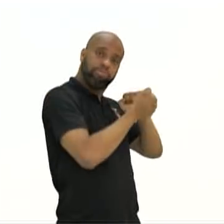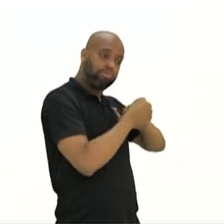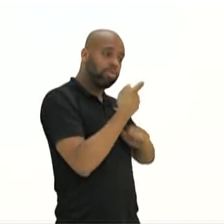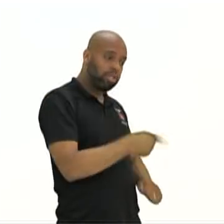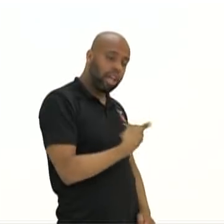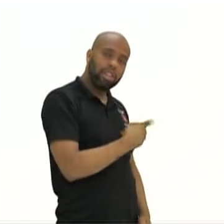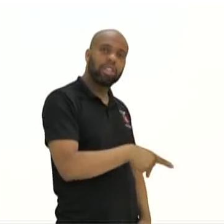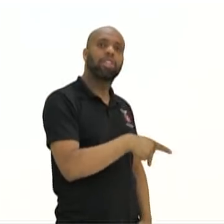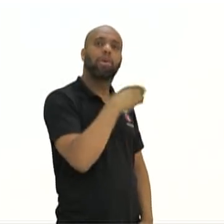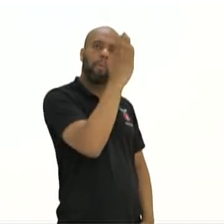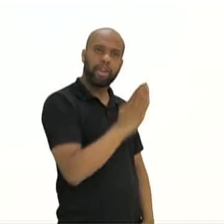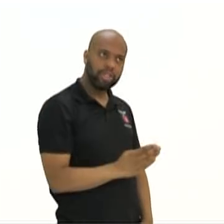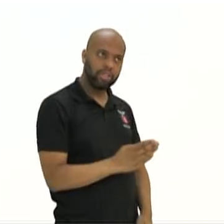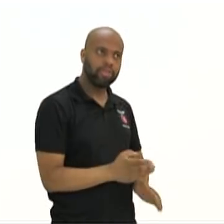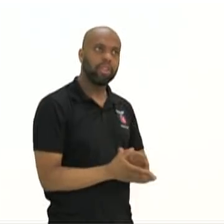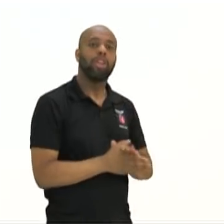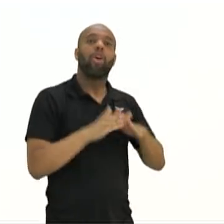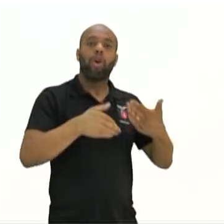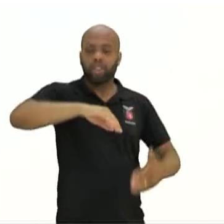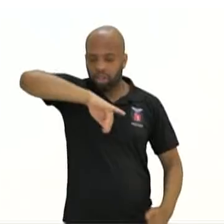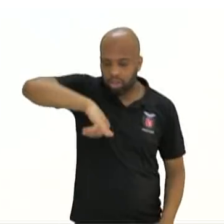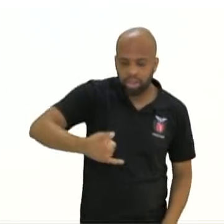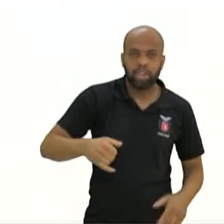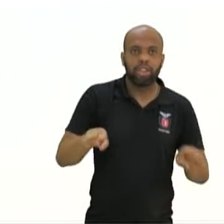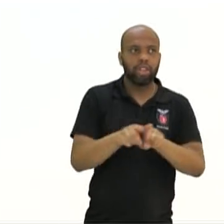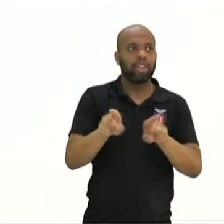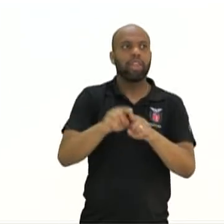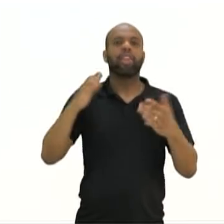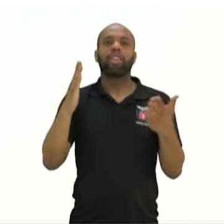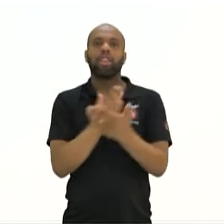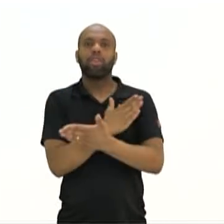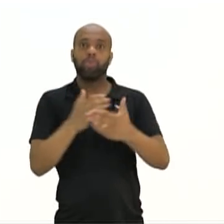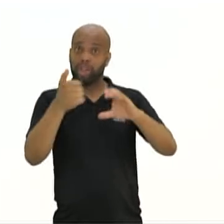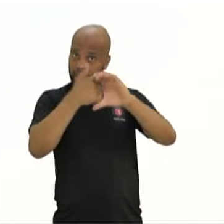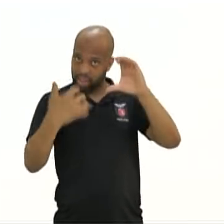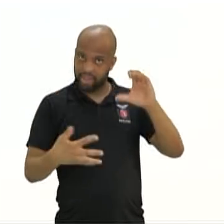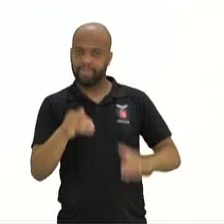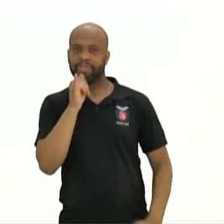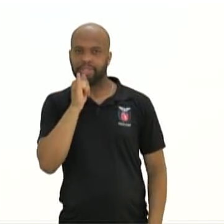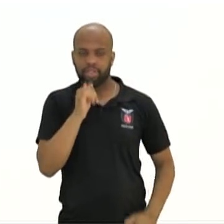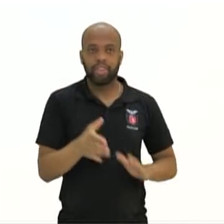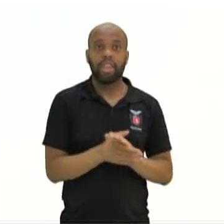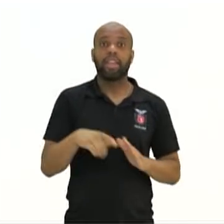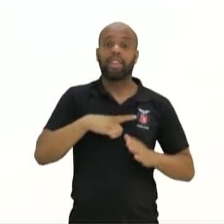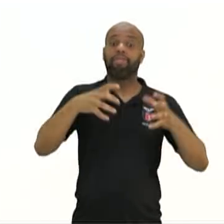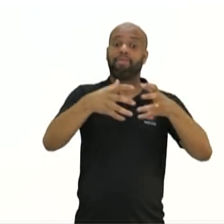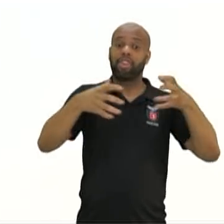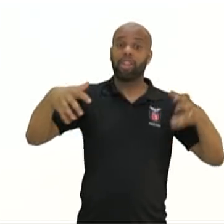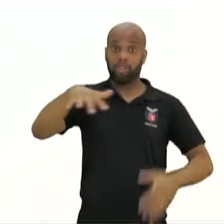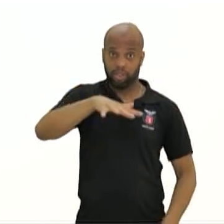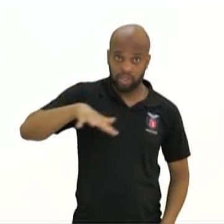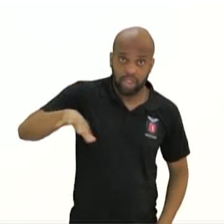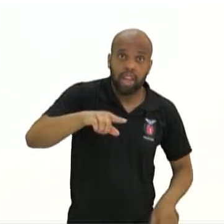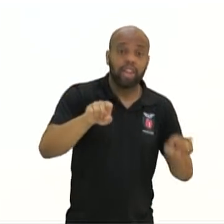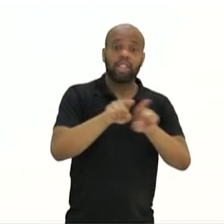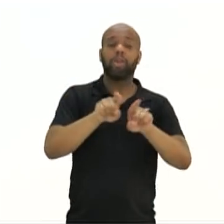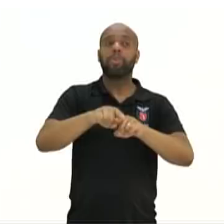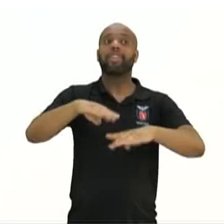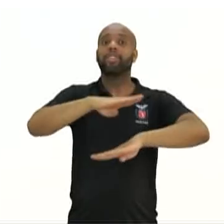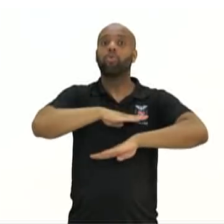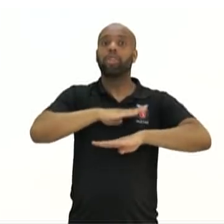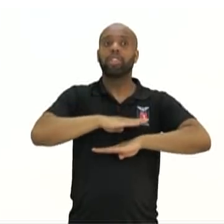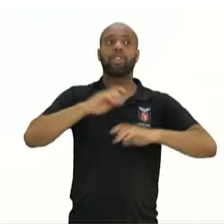e que, logicamente, aproveitou algumas características, como as grandes propriedades, a situação